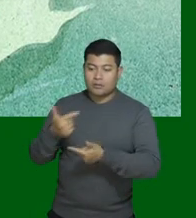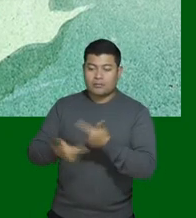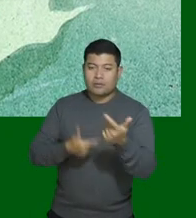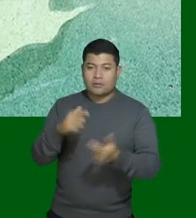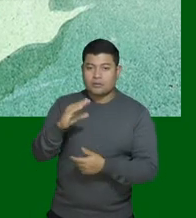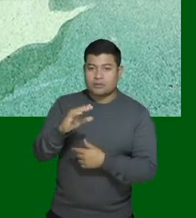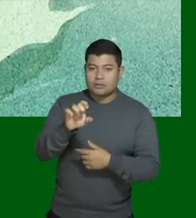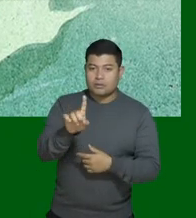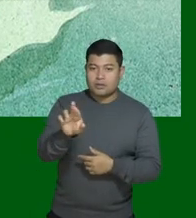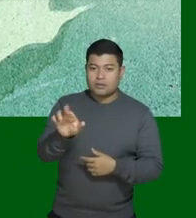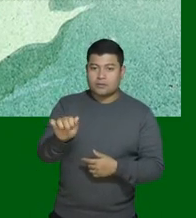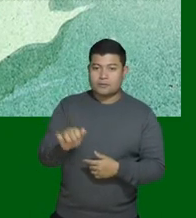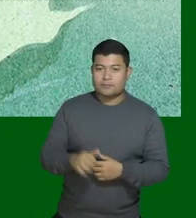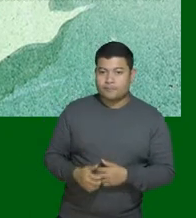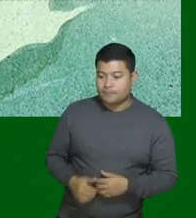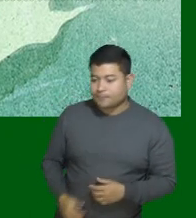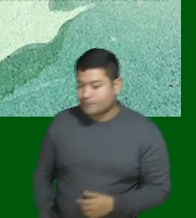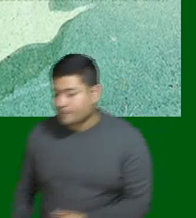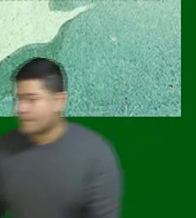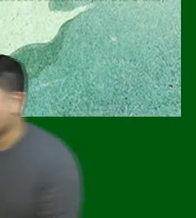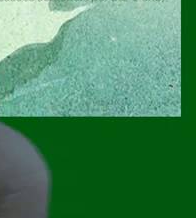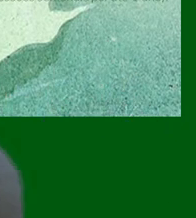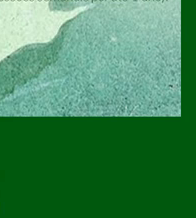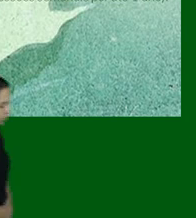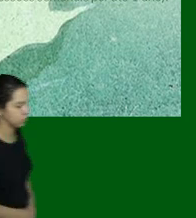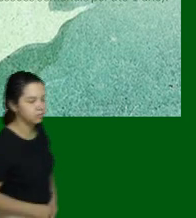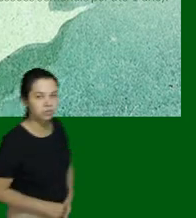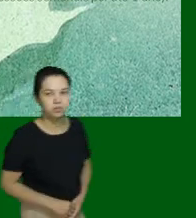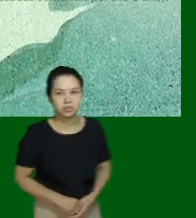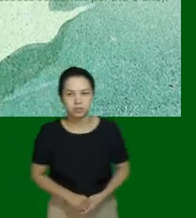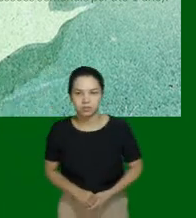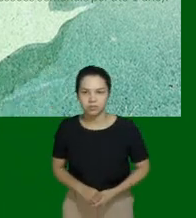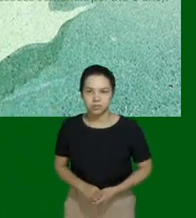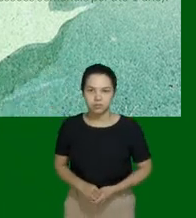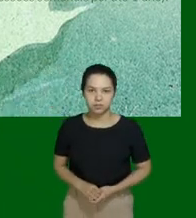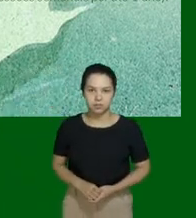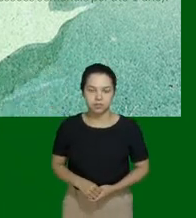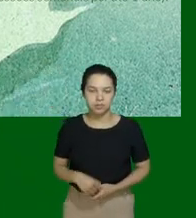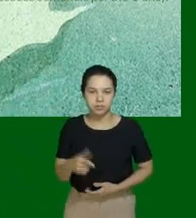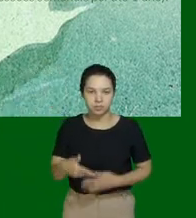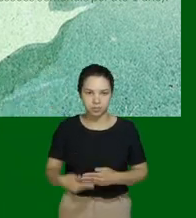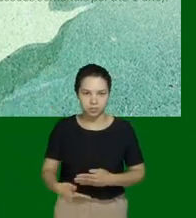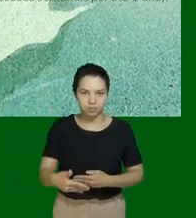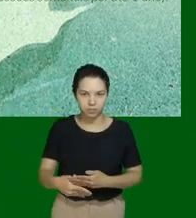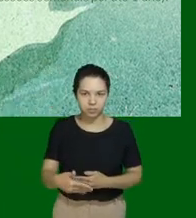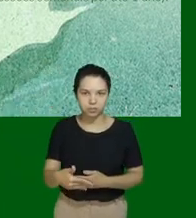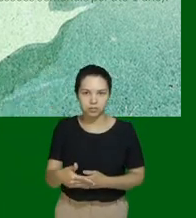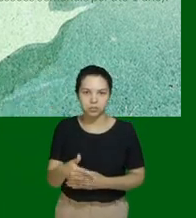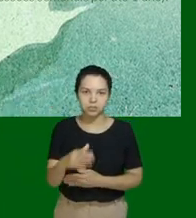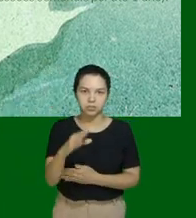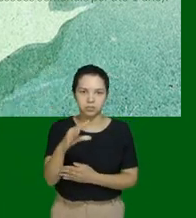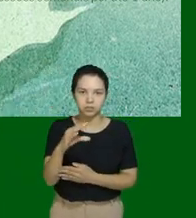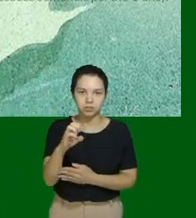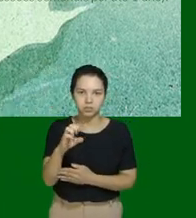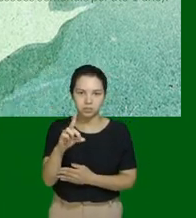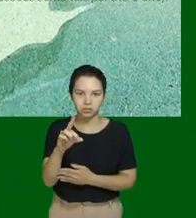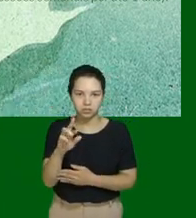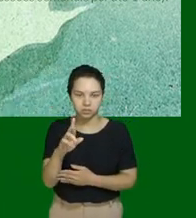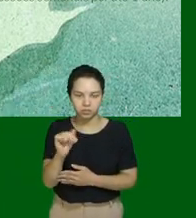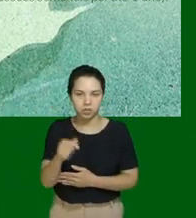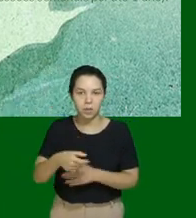seguintes. No CEDRA, entrou no CEDRA, qual é o primeiro passo? A entrevista